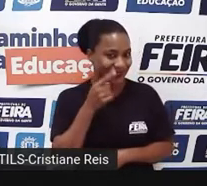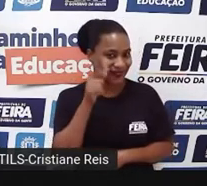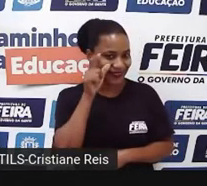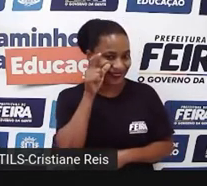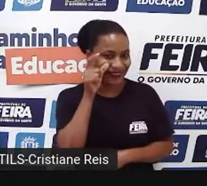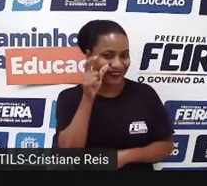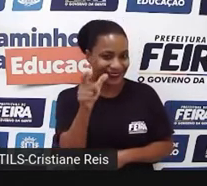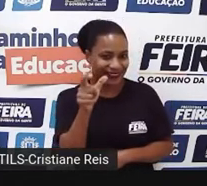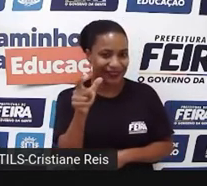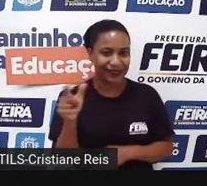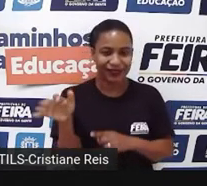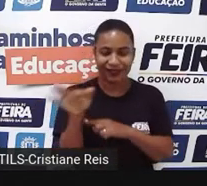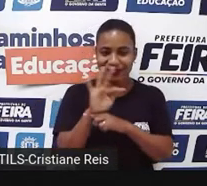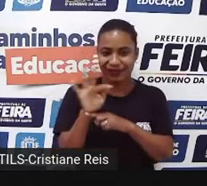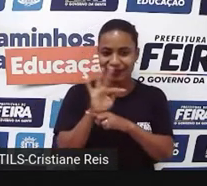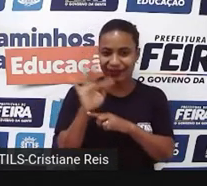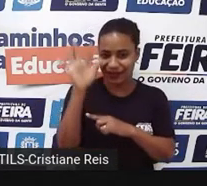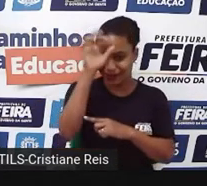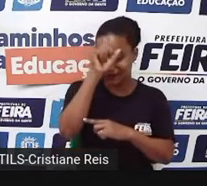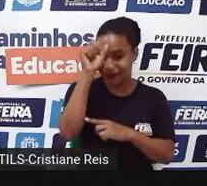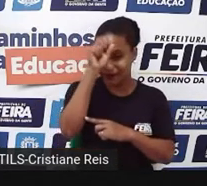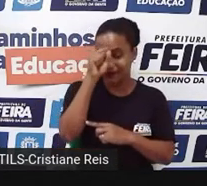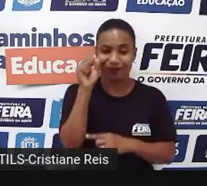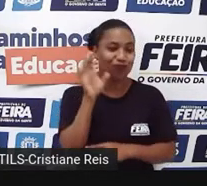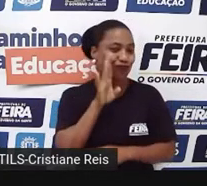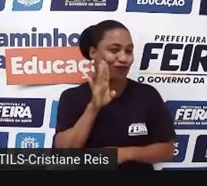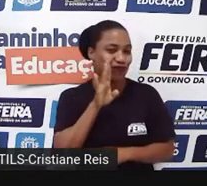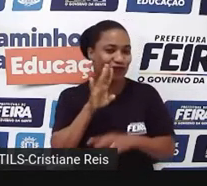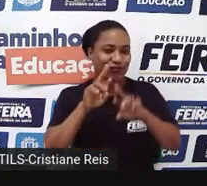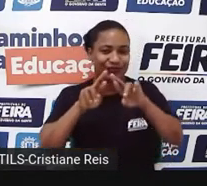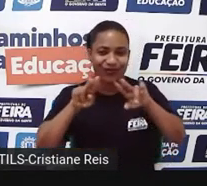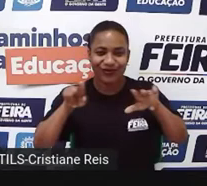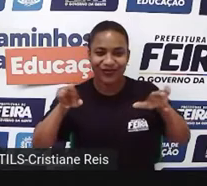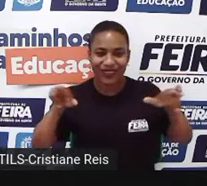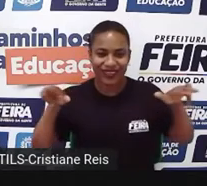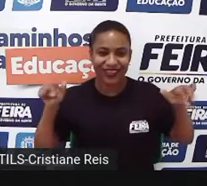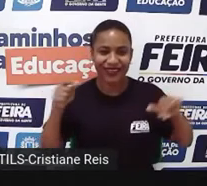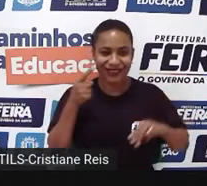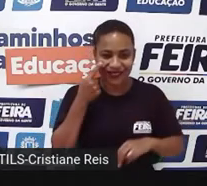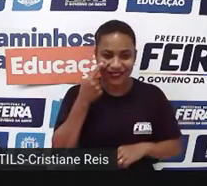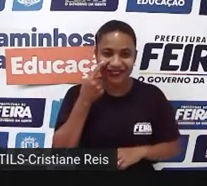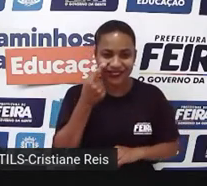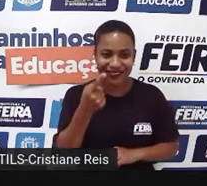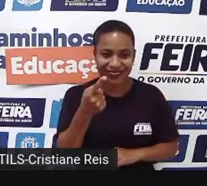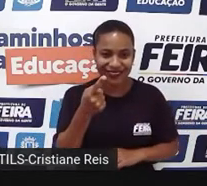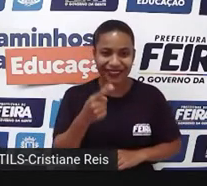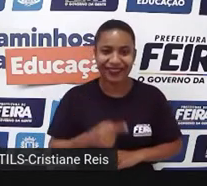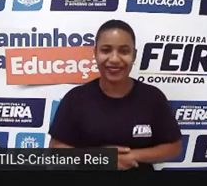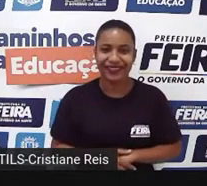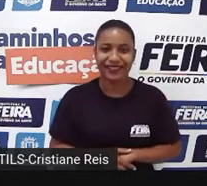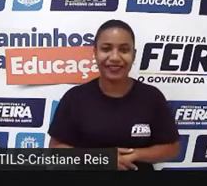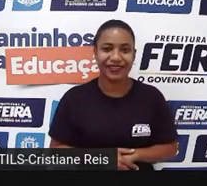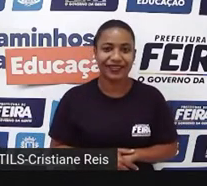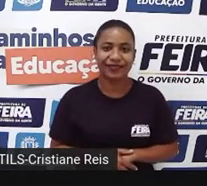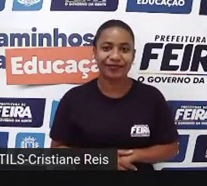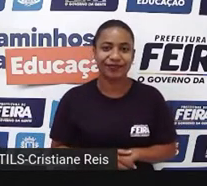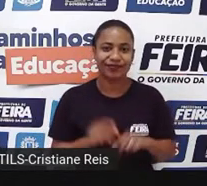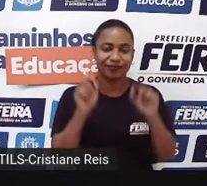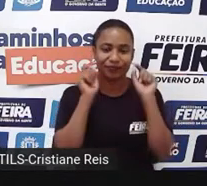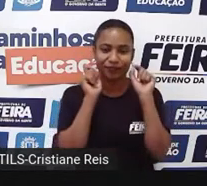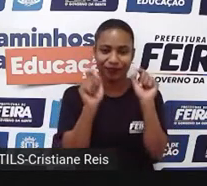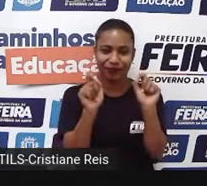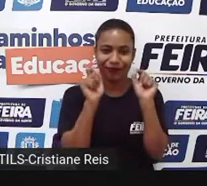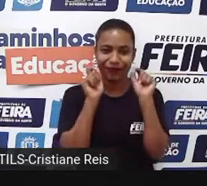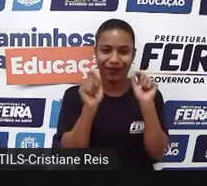não é? Muitas aprendizagens legais. E depois, gente, olha aqui o desafio. O que é isto